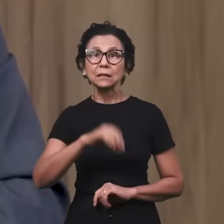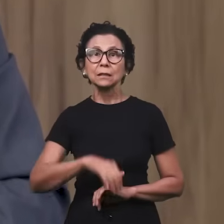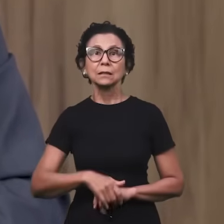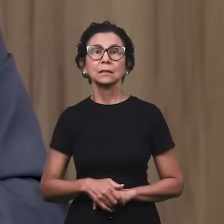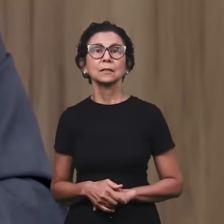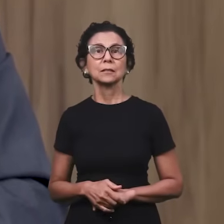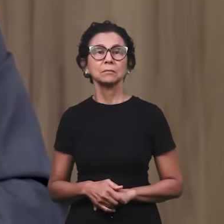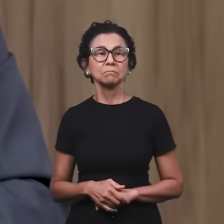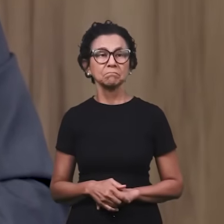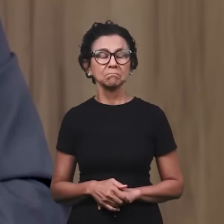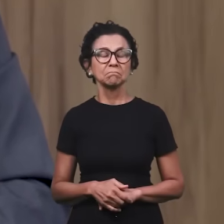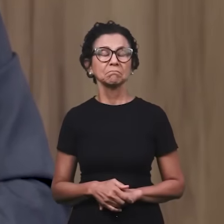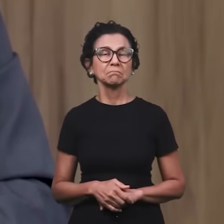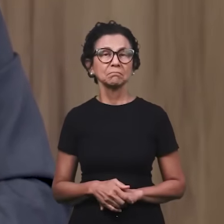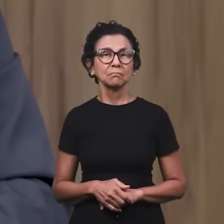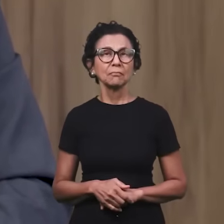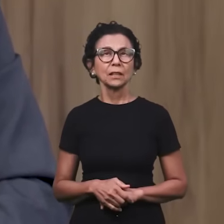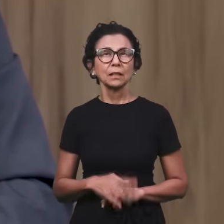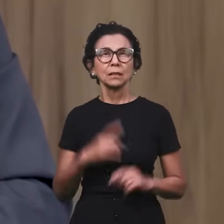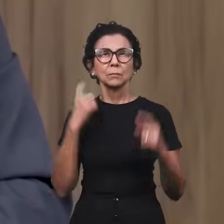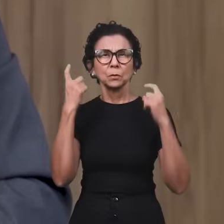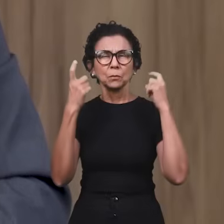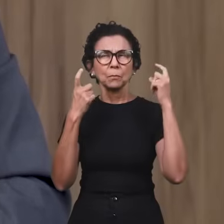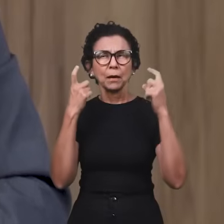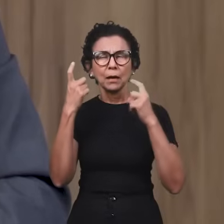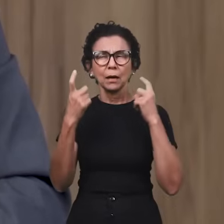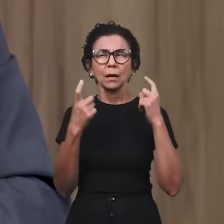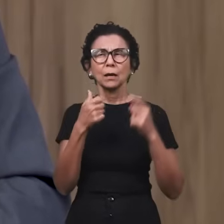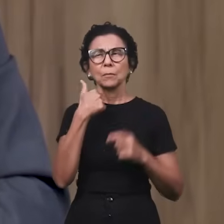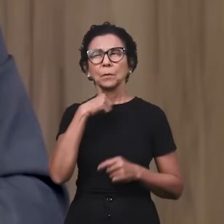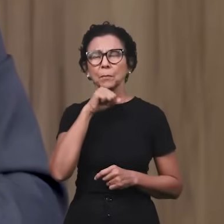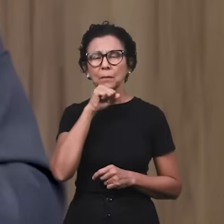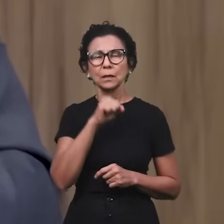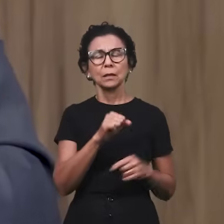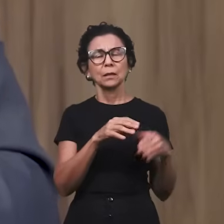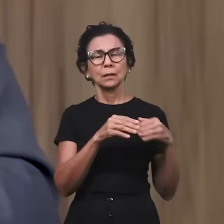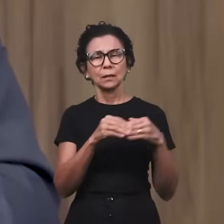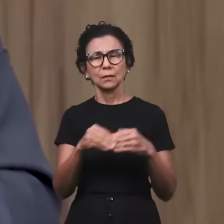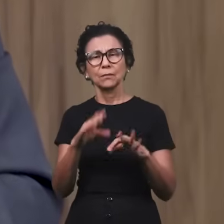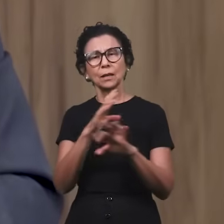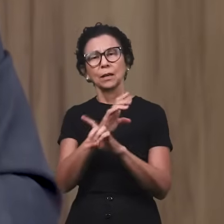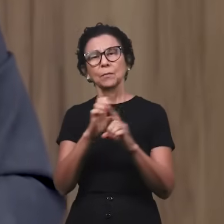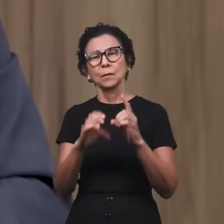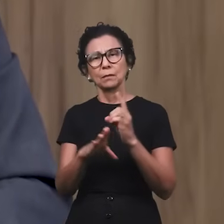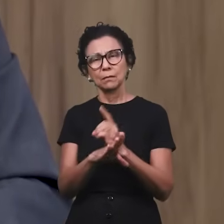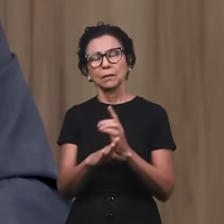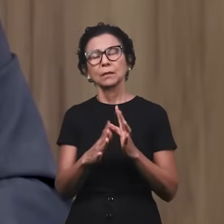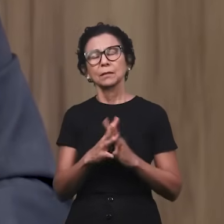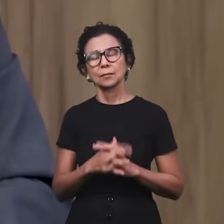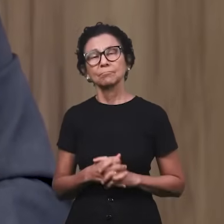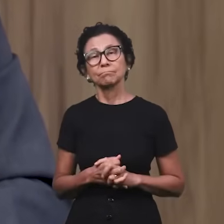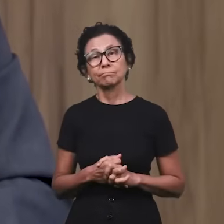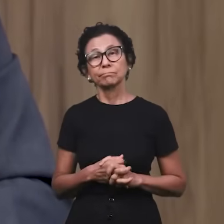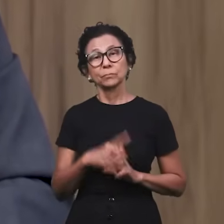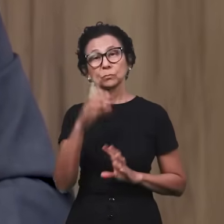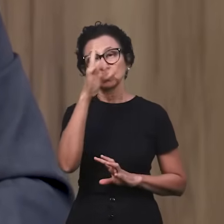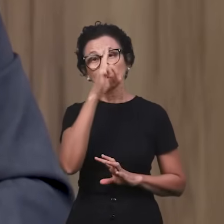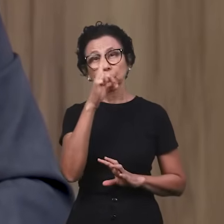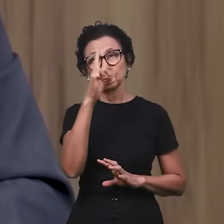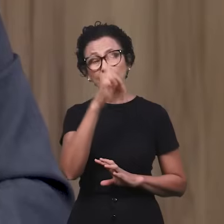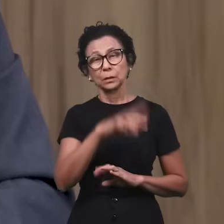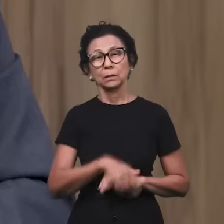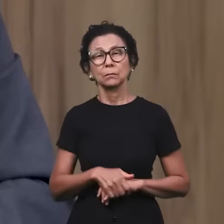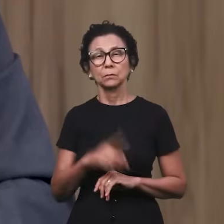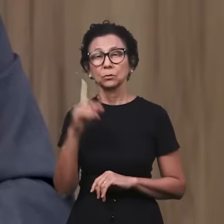Mas já tinha 6 filhos. Mas ela tinha essa preocupação de levar a gente para a escola dominical todo domingo,